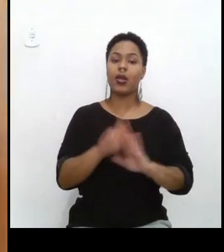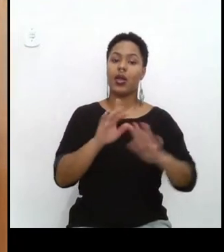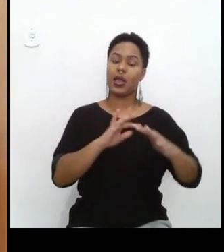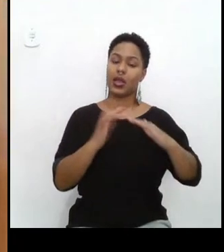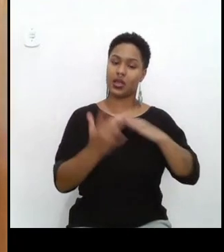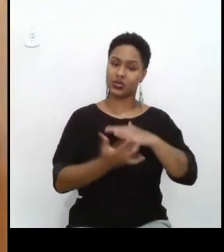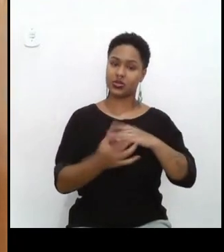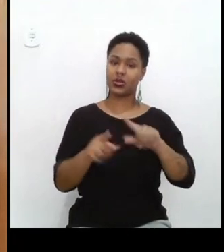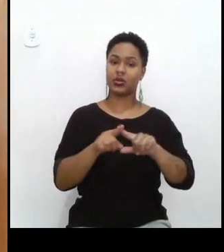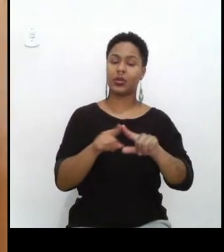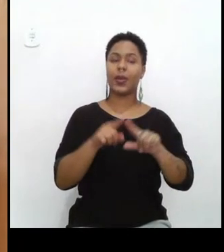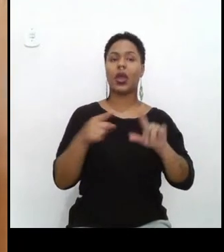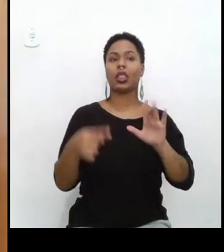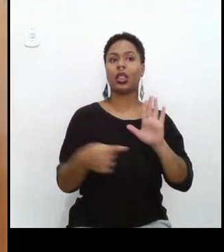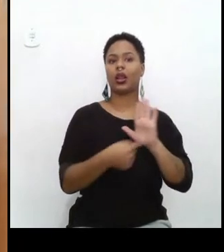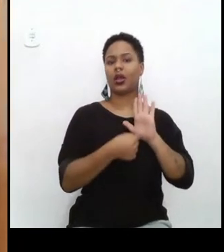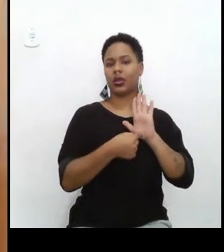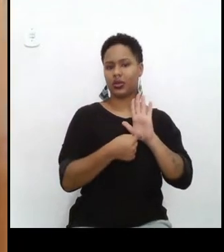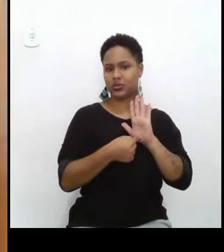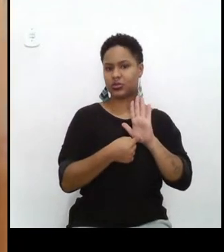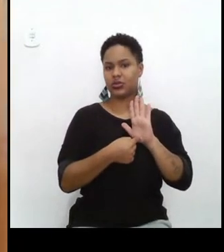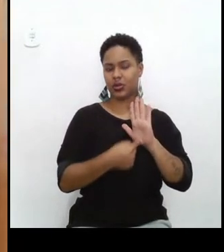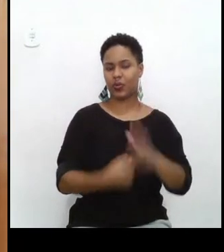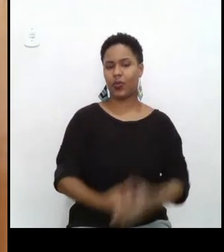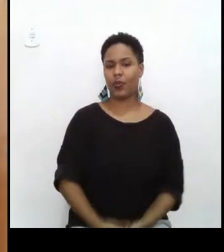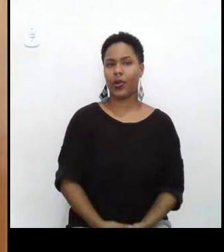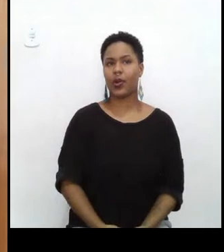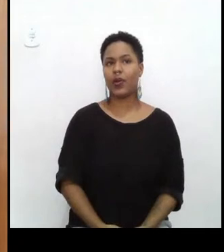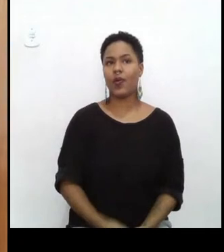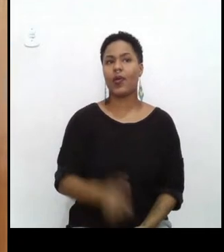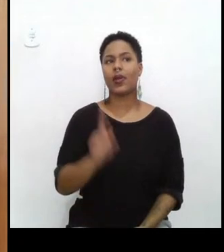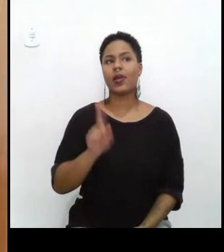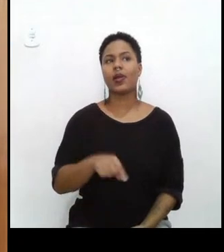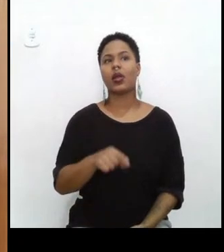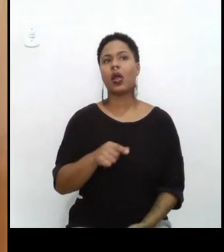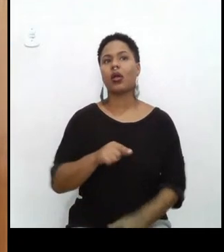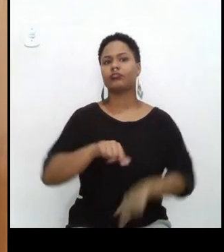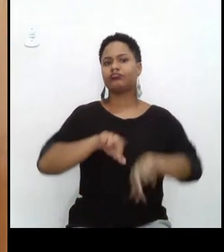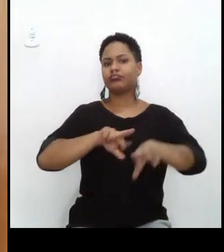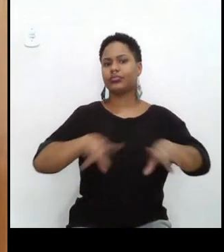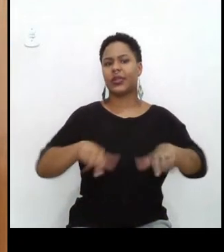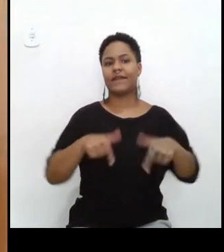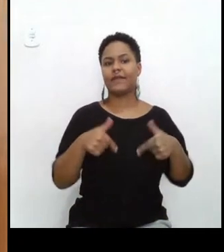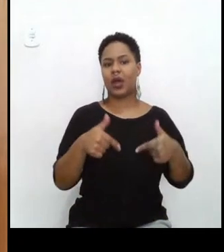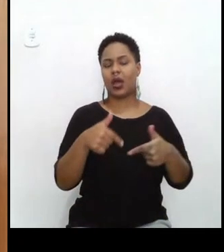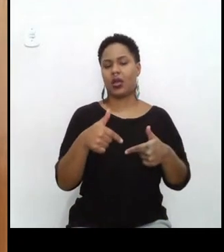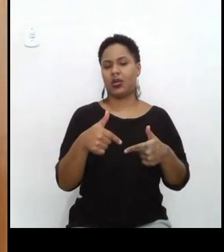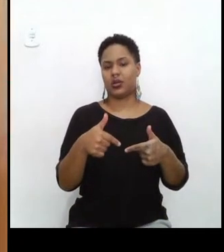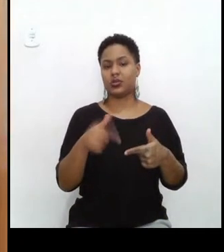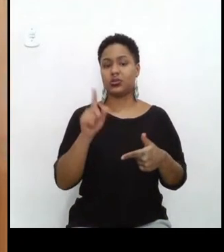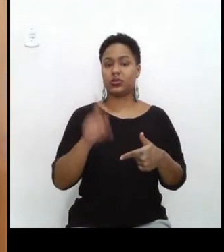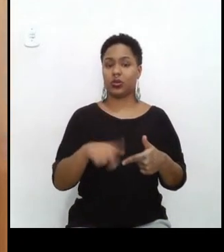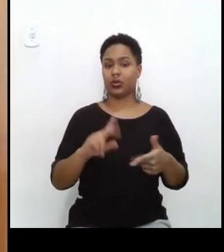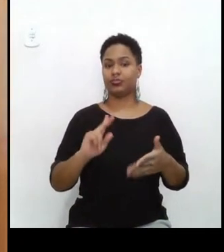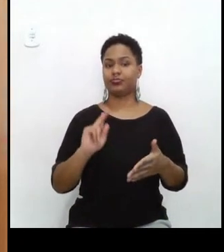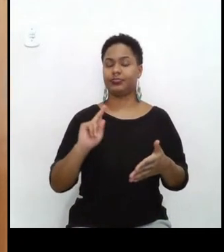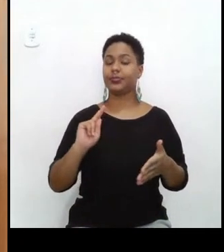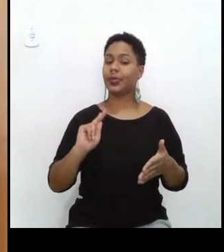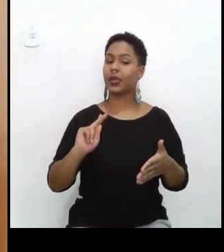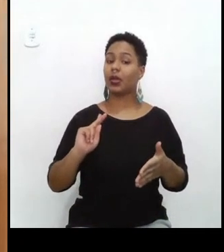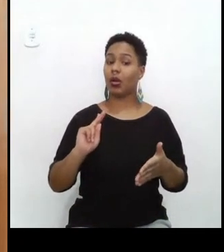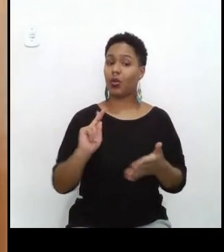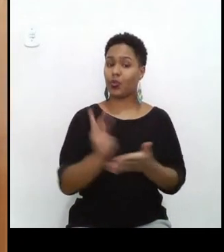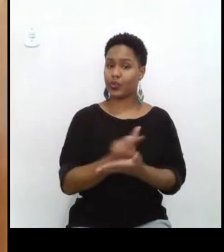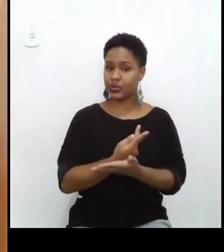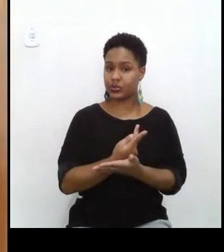através de distinta a questionar e perante o mandou como dar no lugar essa memória